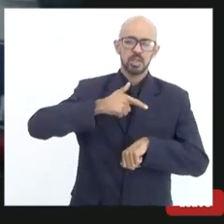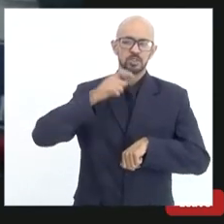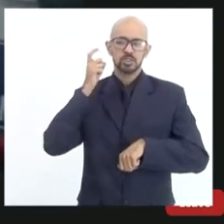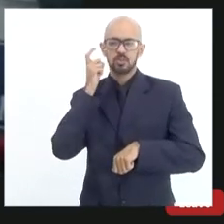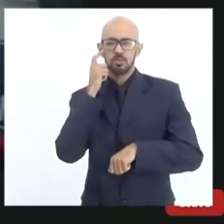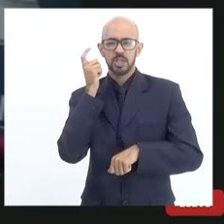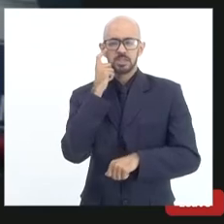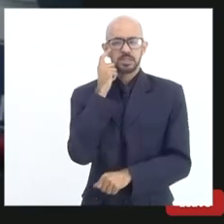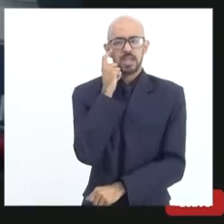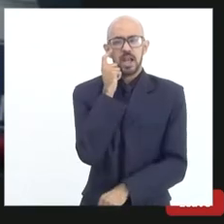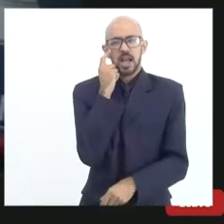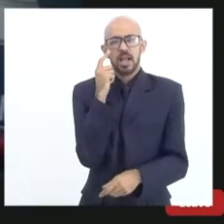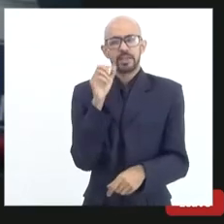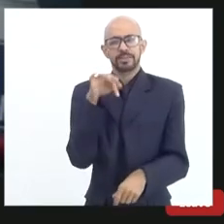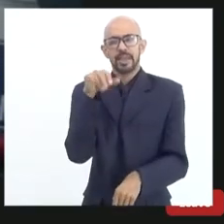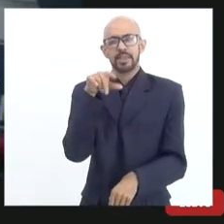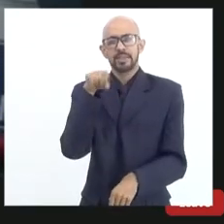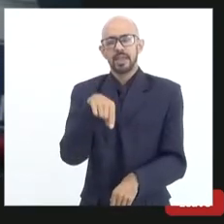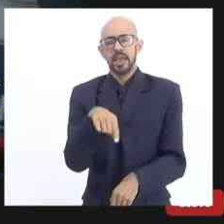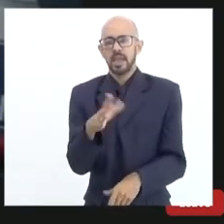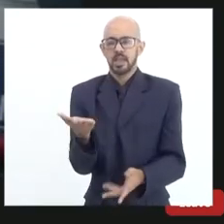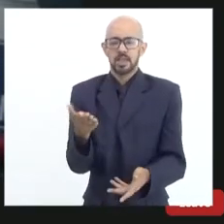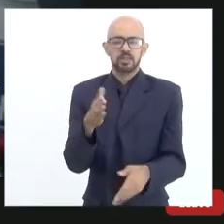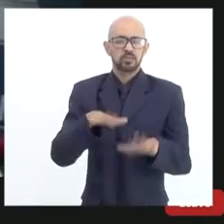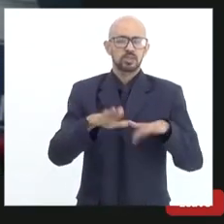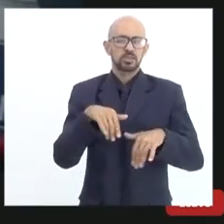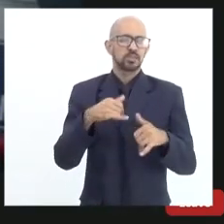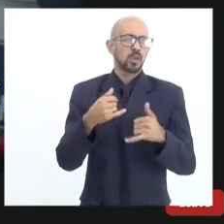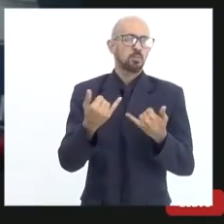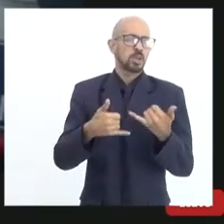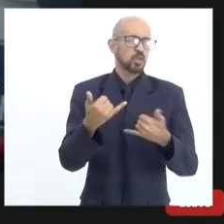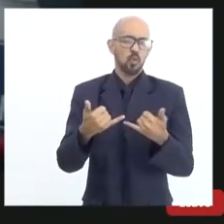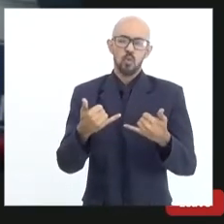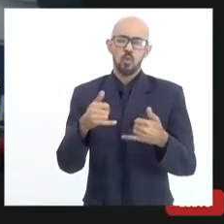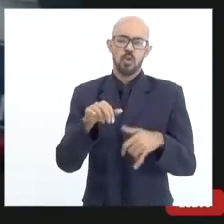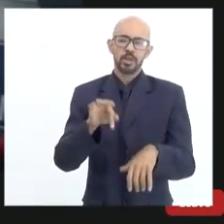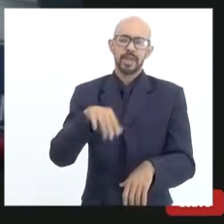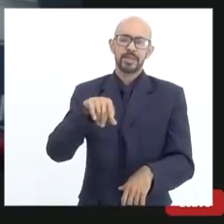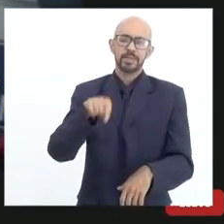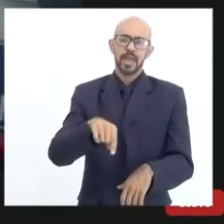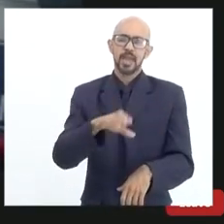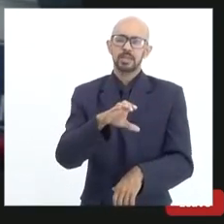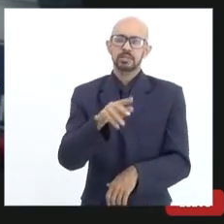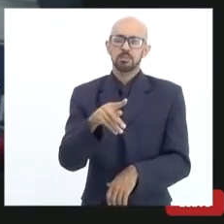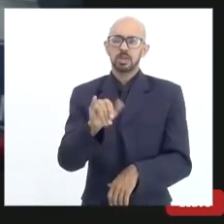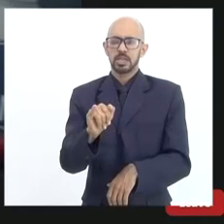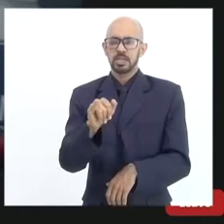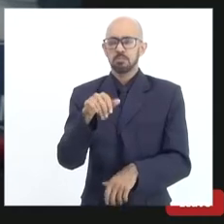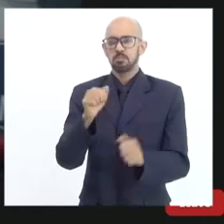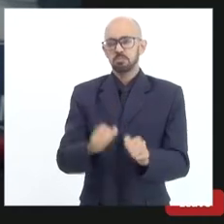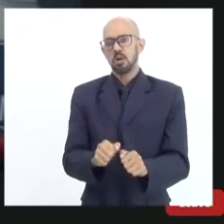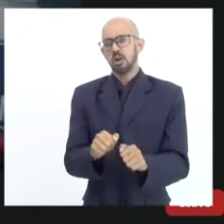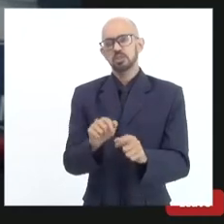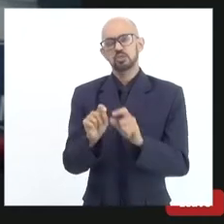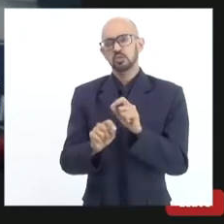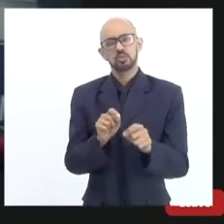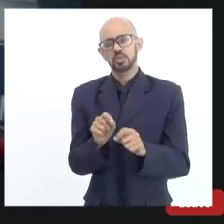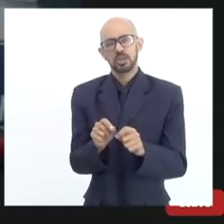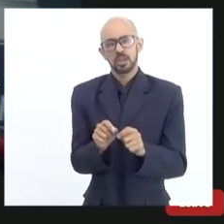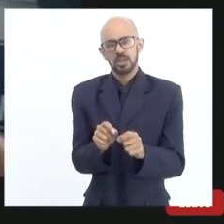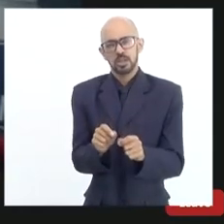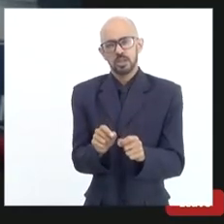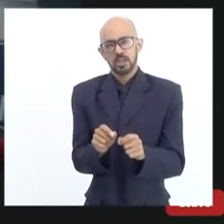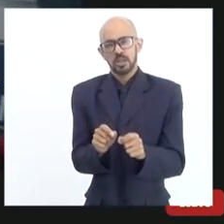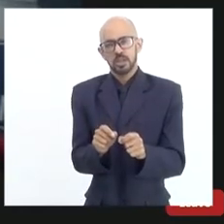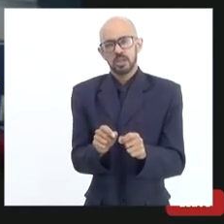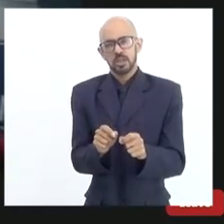quem, e eu tenho brincado muito, a quem uma CPI pode, enfim,